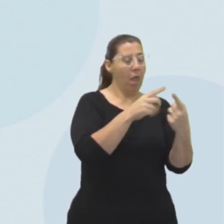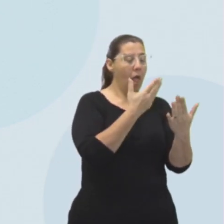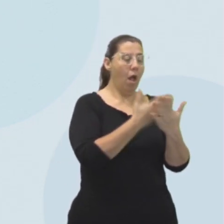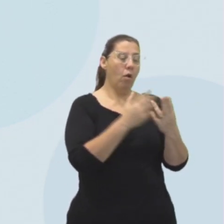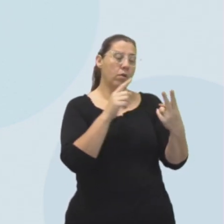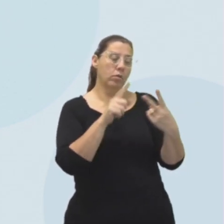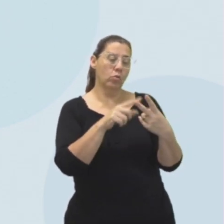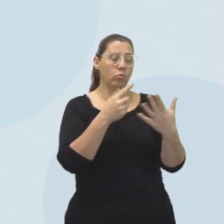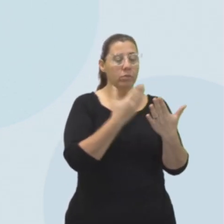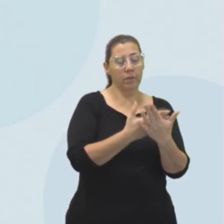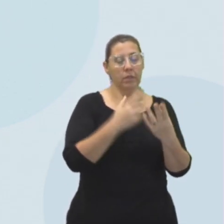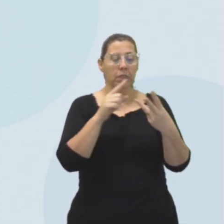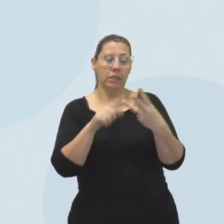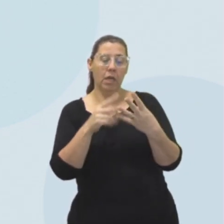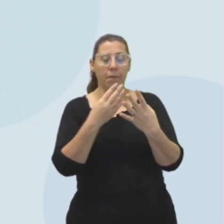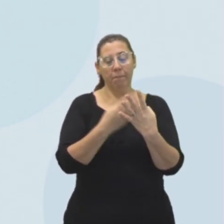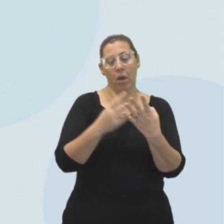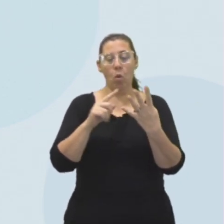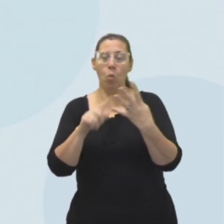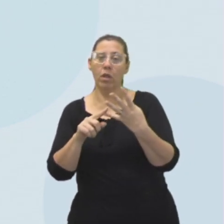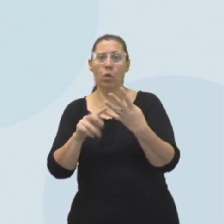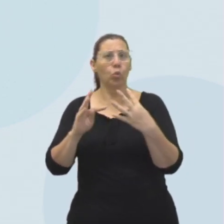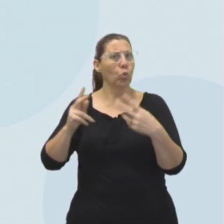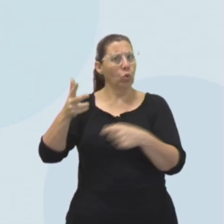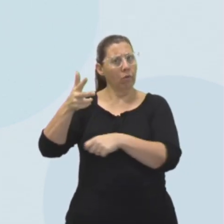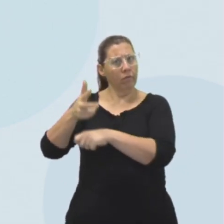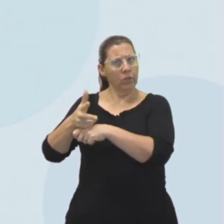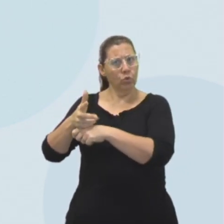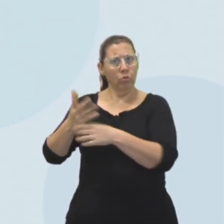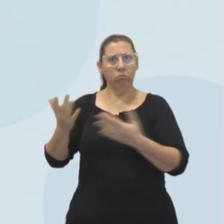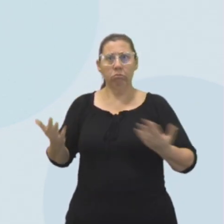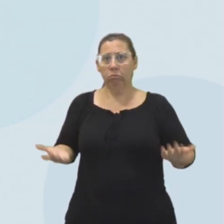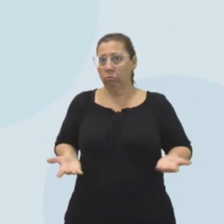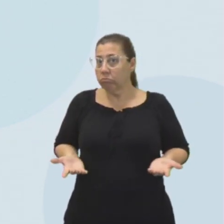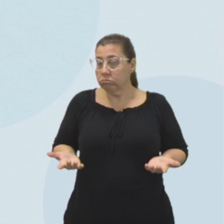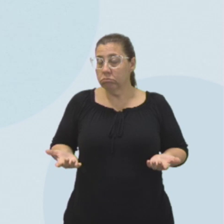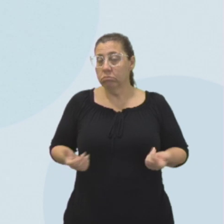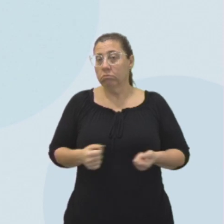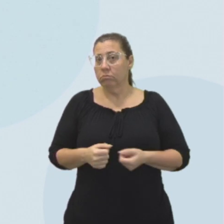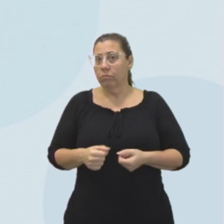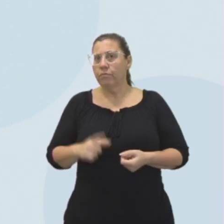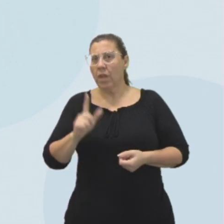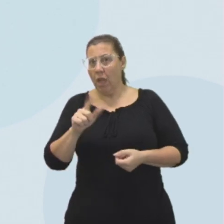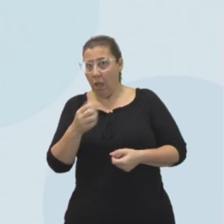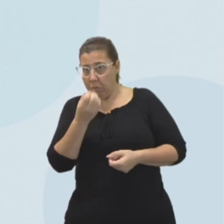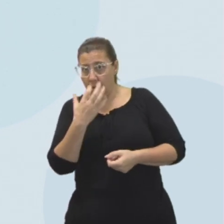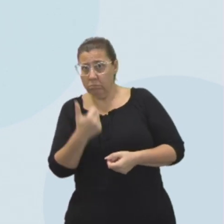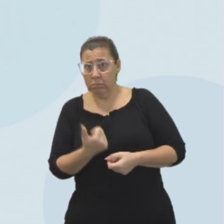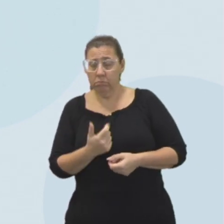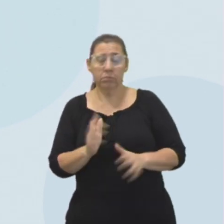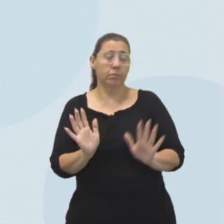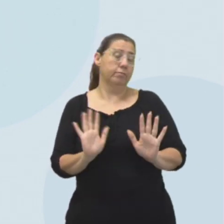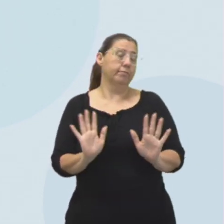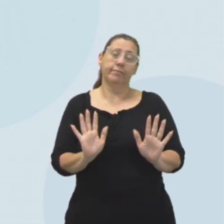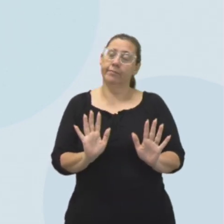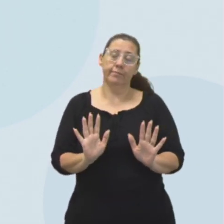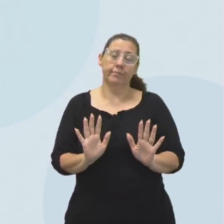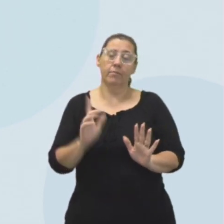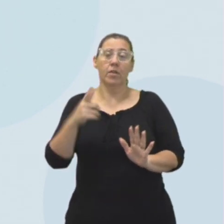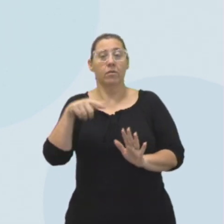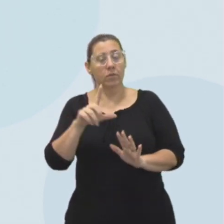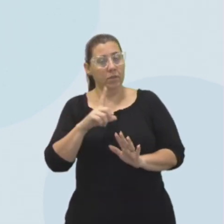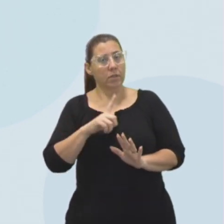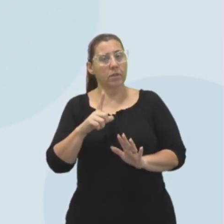segunda, vídeo, na terceira, vídeo, e na quarta aula, vídeo. É satisfatório? Não. Você tem